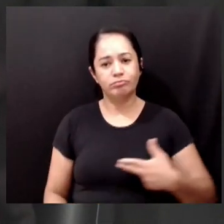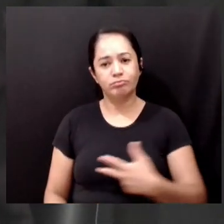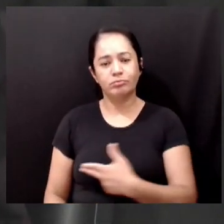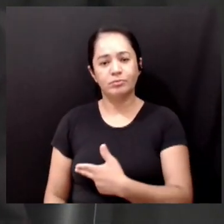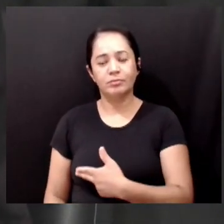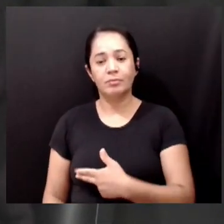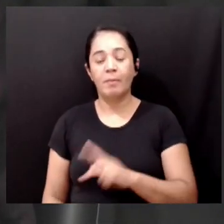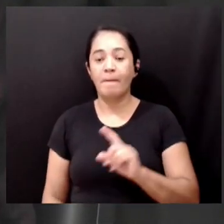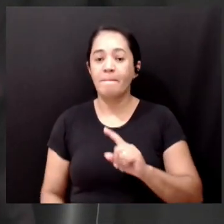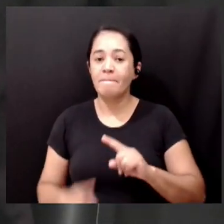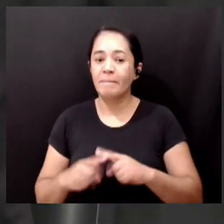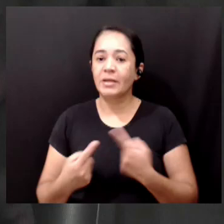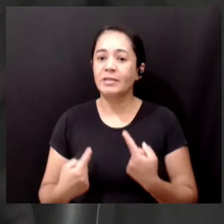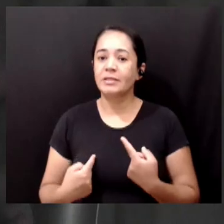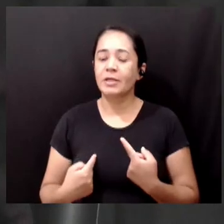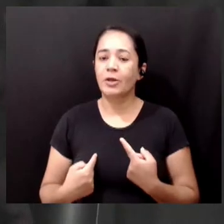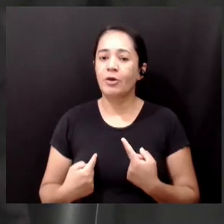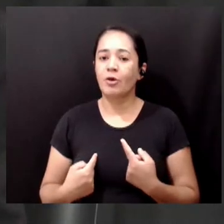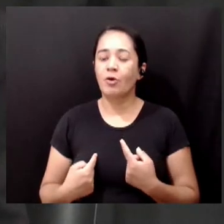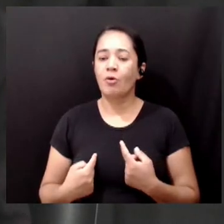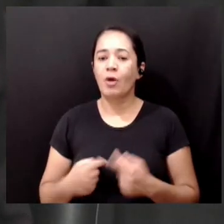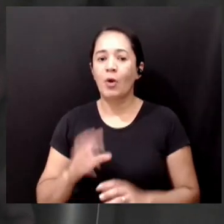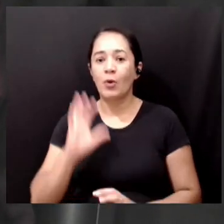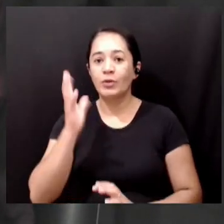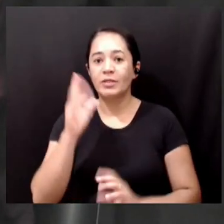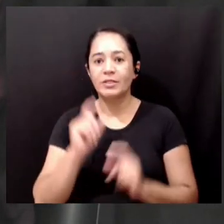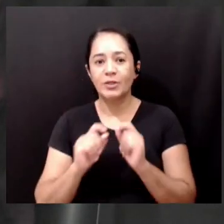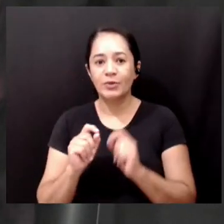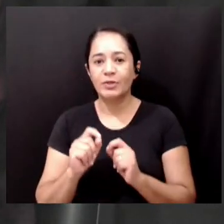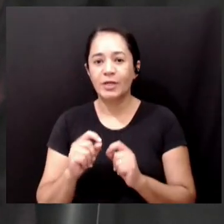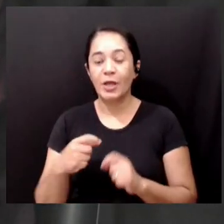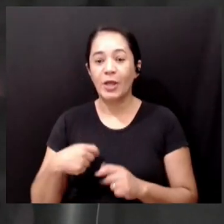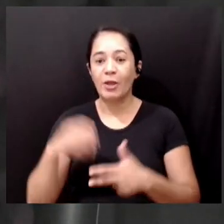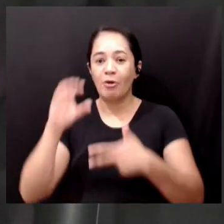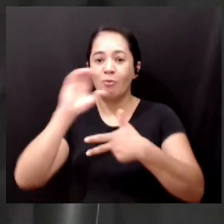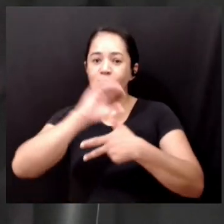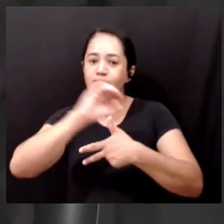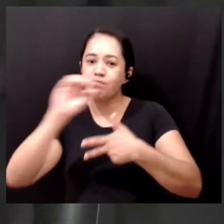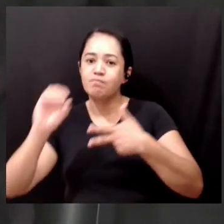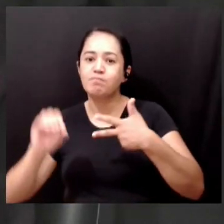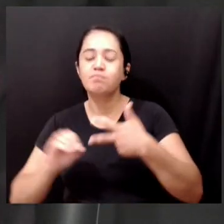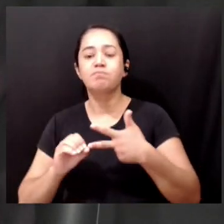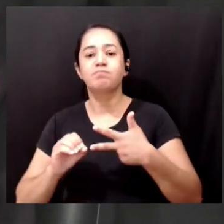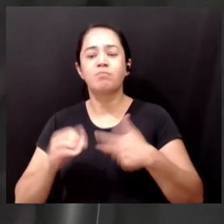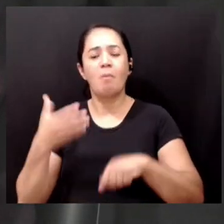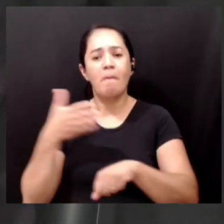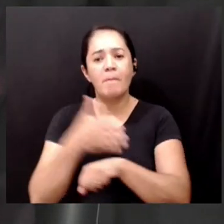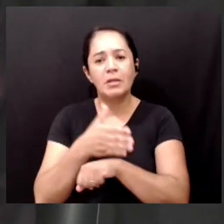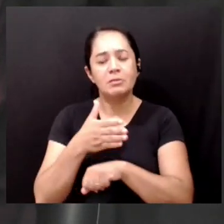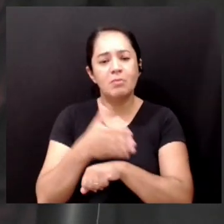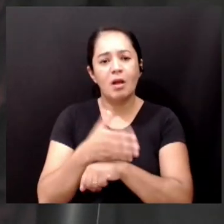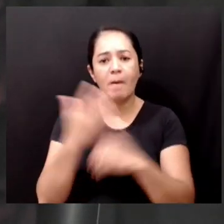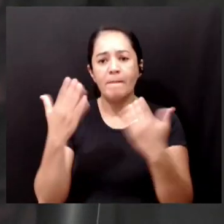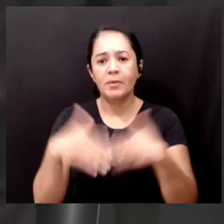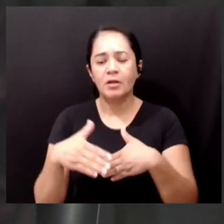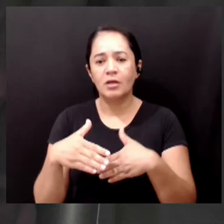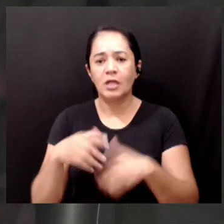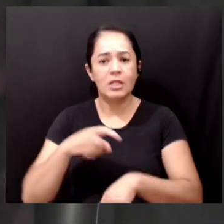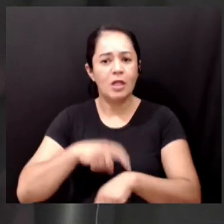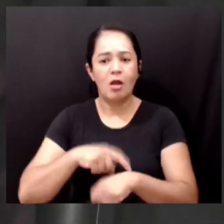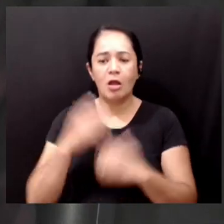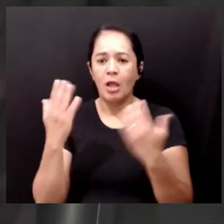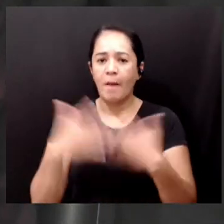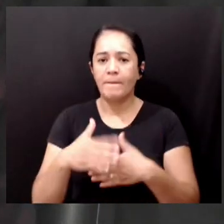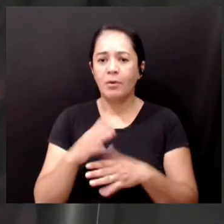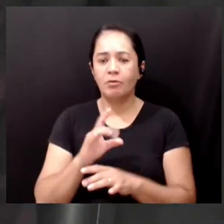não lembro nem quantos anos atrás que eu fiz o Enem, mas eu fiz o Enem. E aí, saindo da prova, a minha irmã dirigia, falou assim,